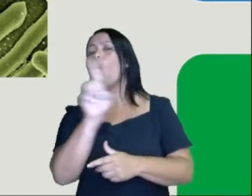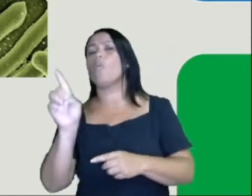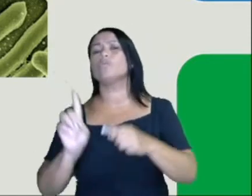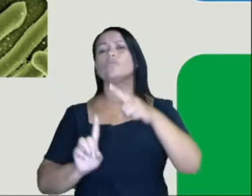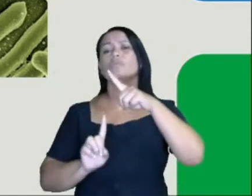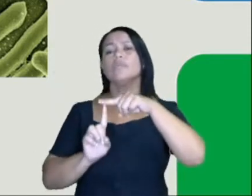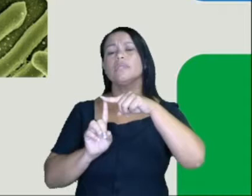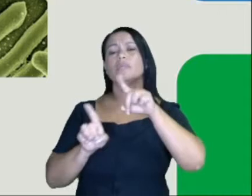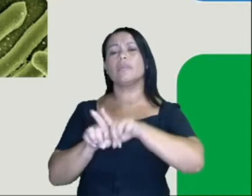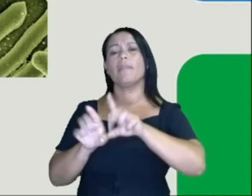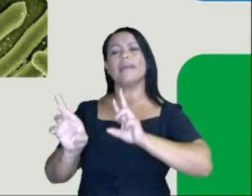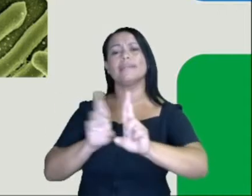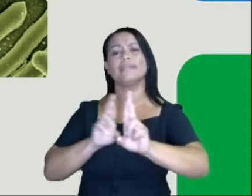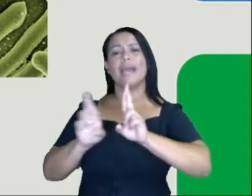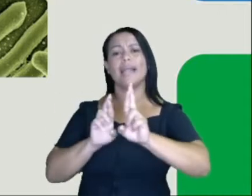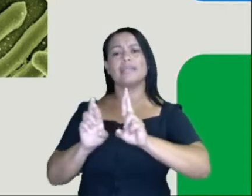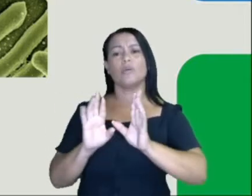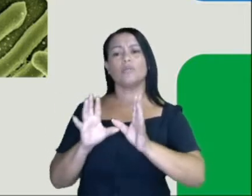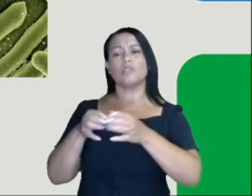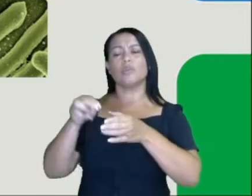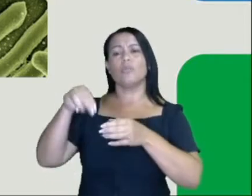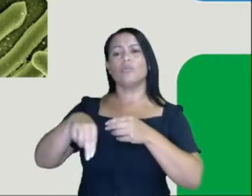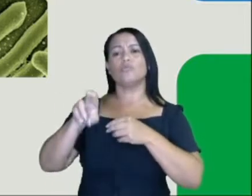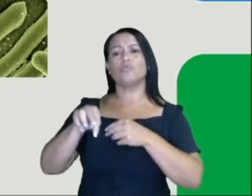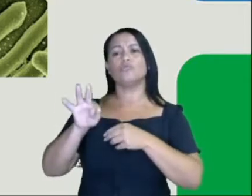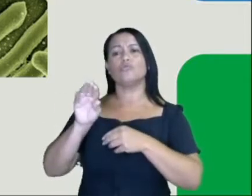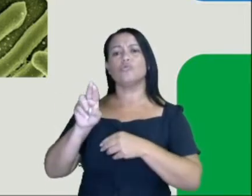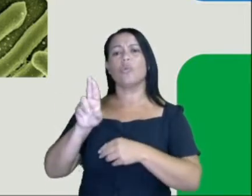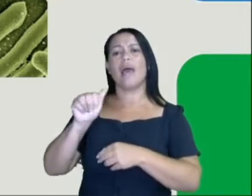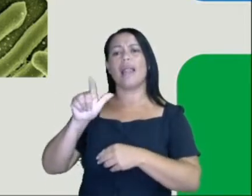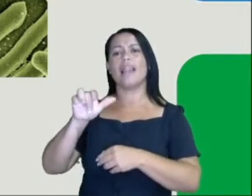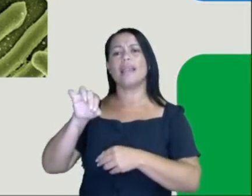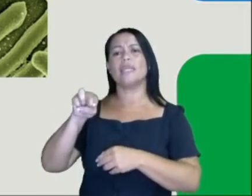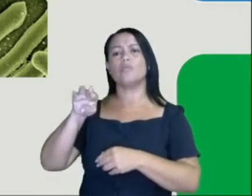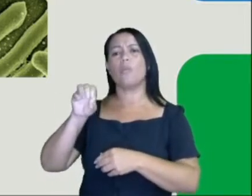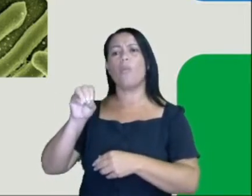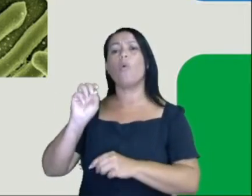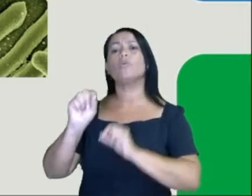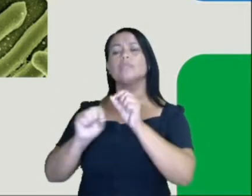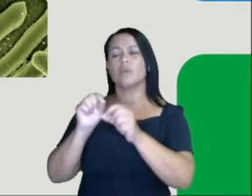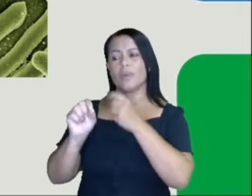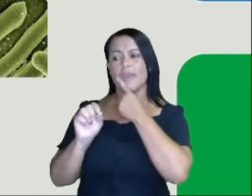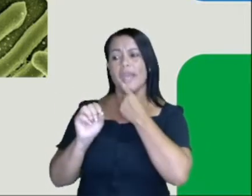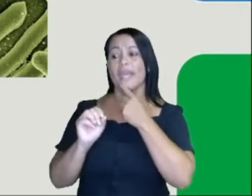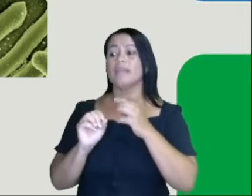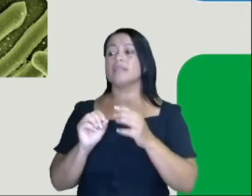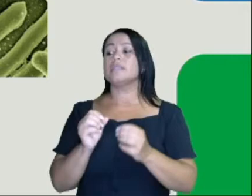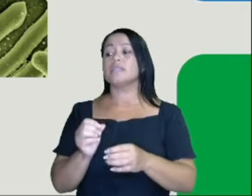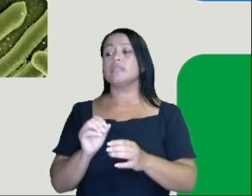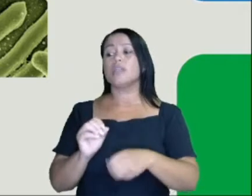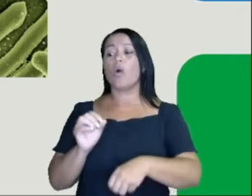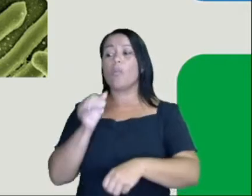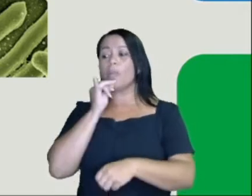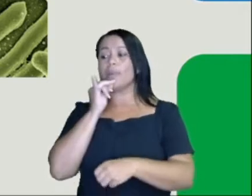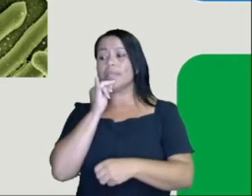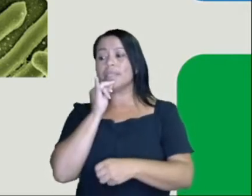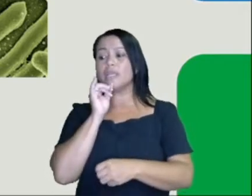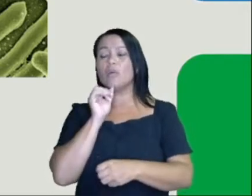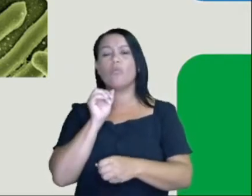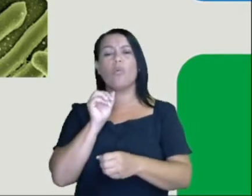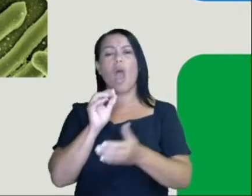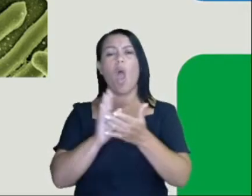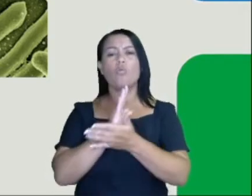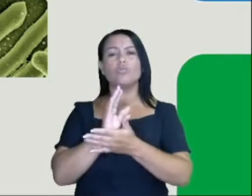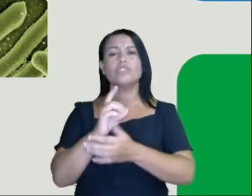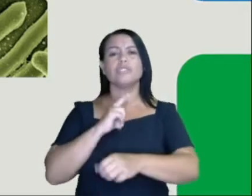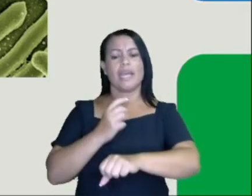de relação de mutualismo são micorrizas, que são fungos que se aliam a raízes de plantas.